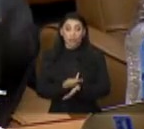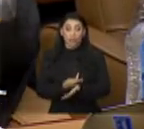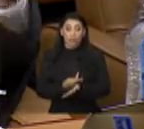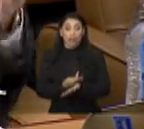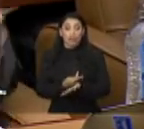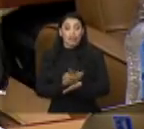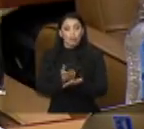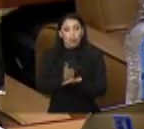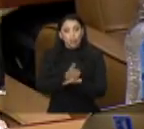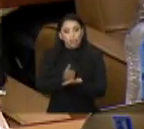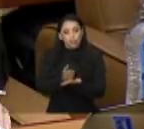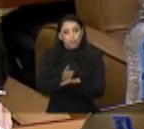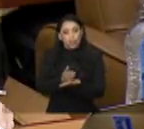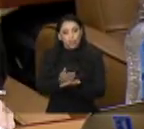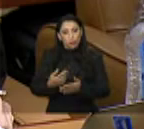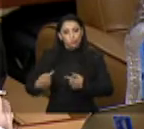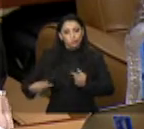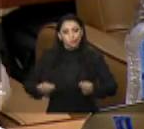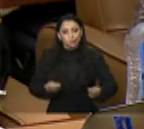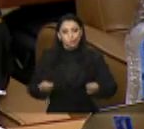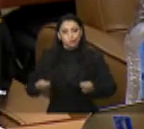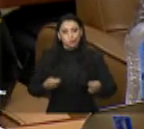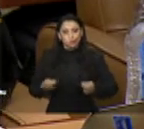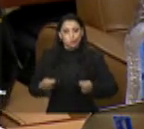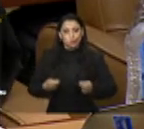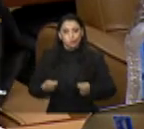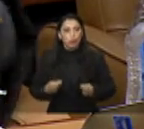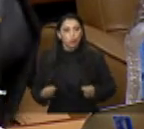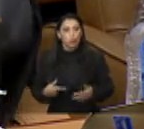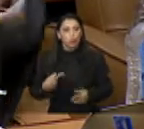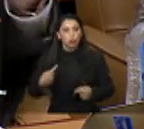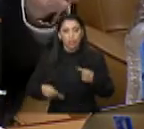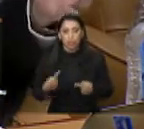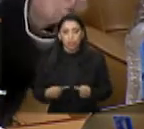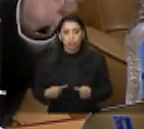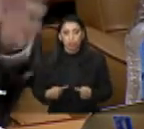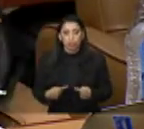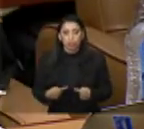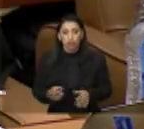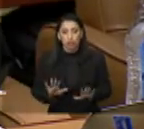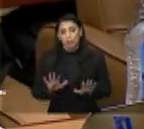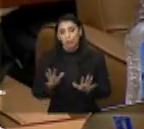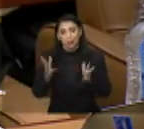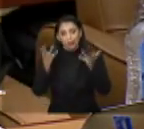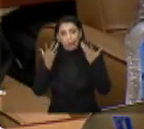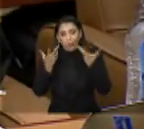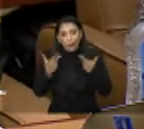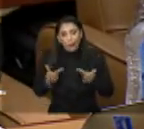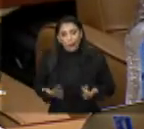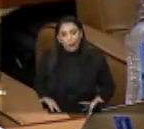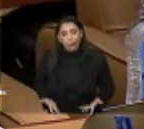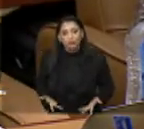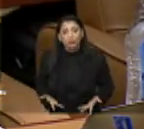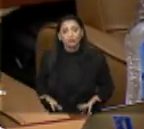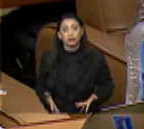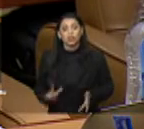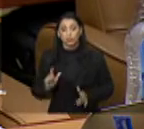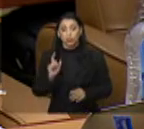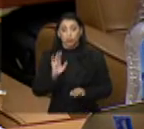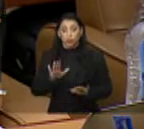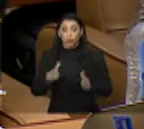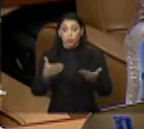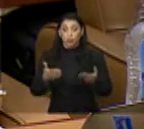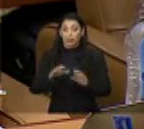política ordinária Não no sentido pejorativo mas comum quando a educação